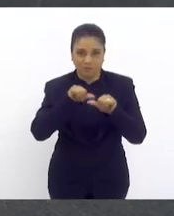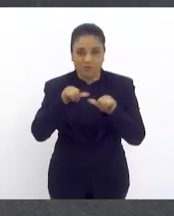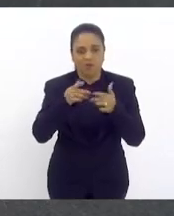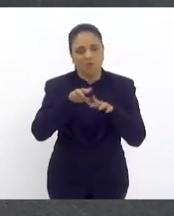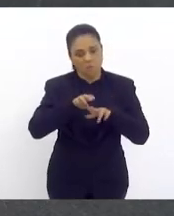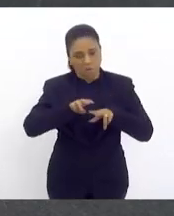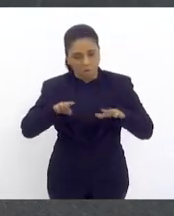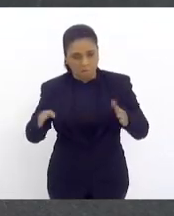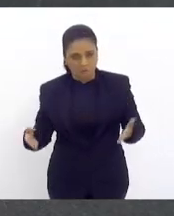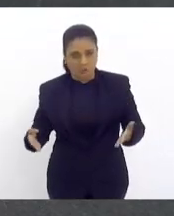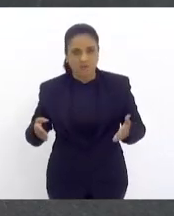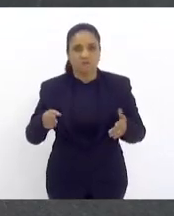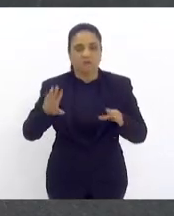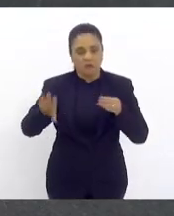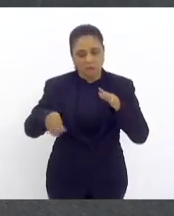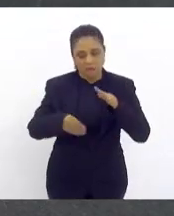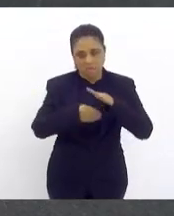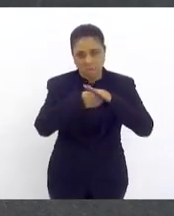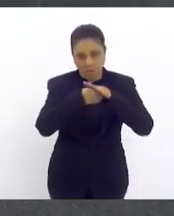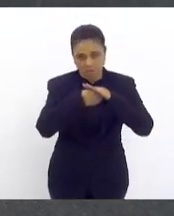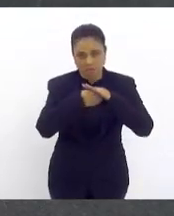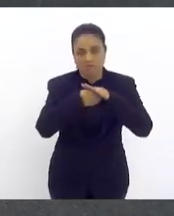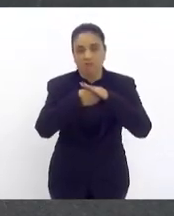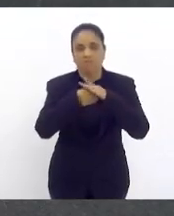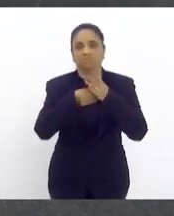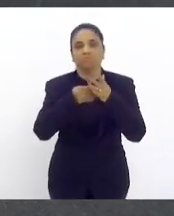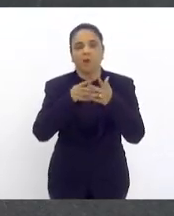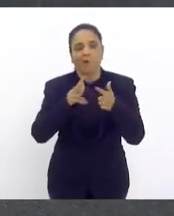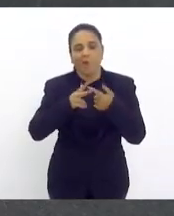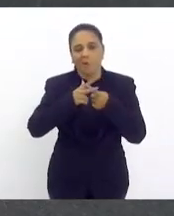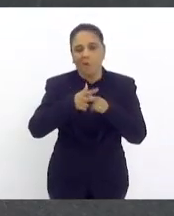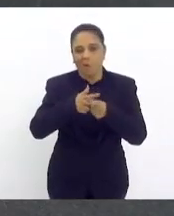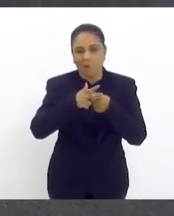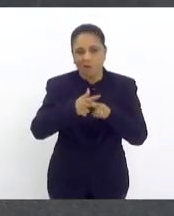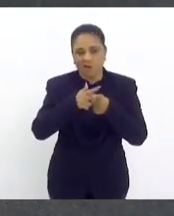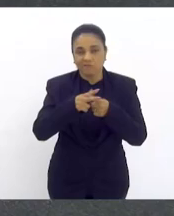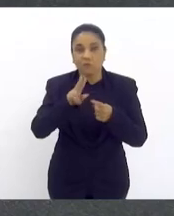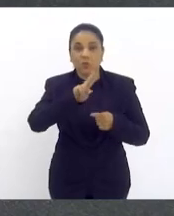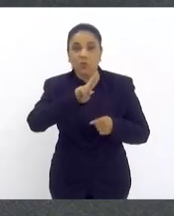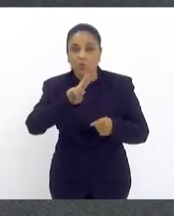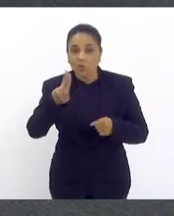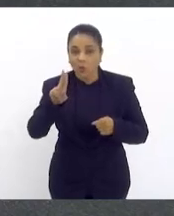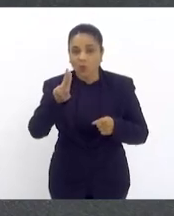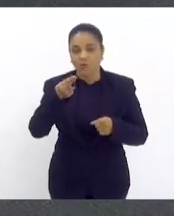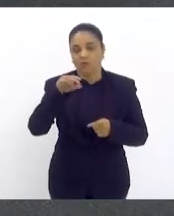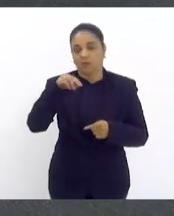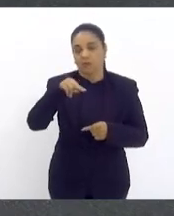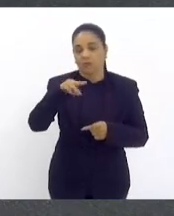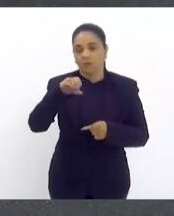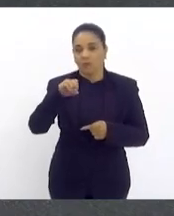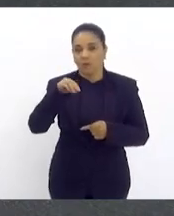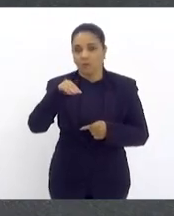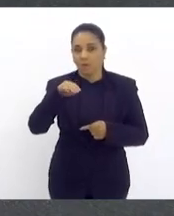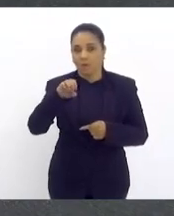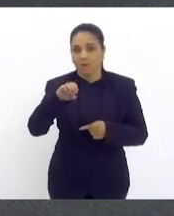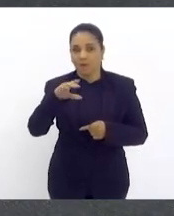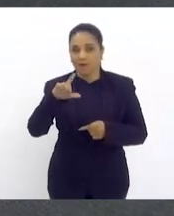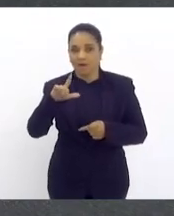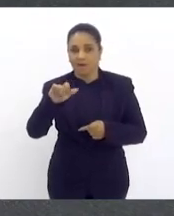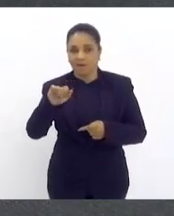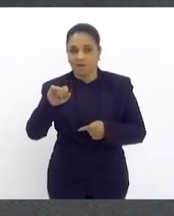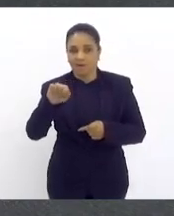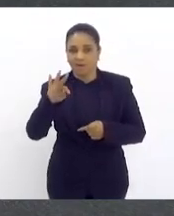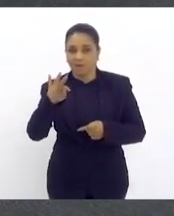algumas emendas emendas até para fazer a correção da nomenclatura apenas deixando claro aqui